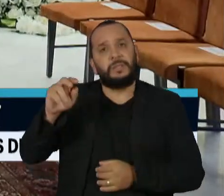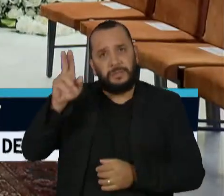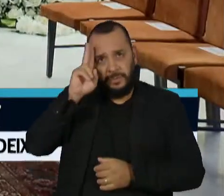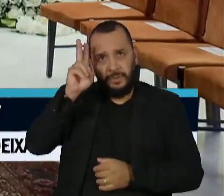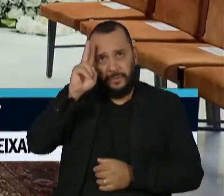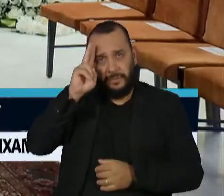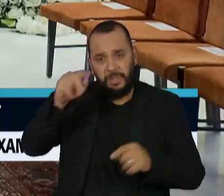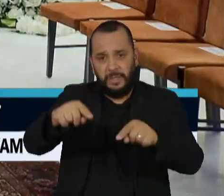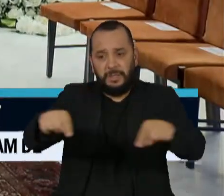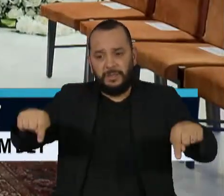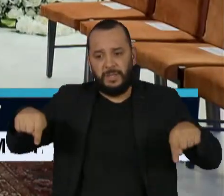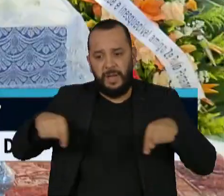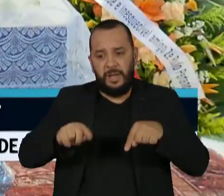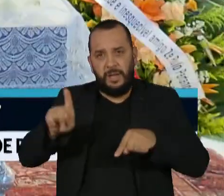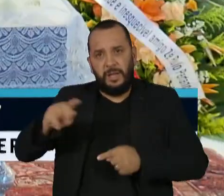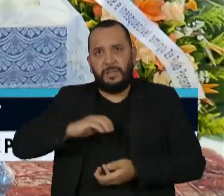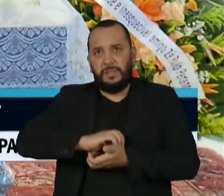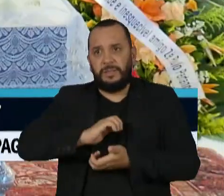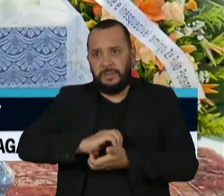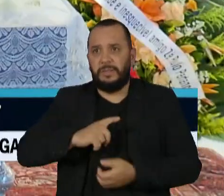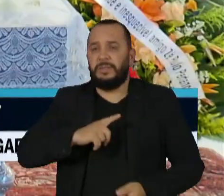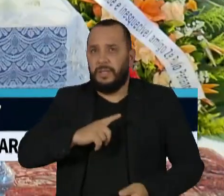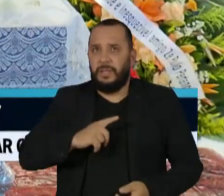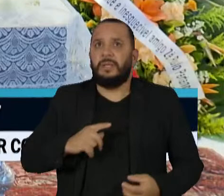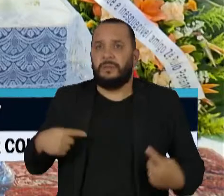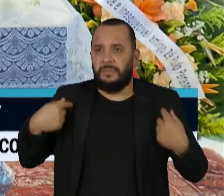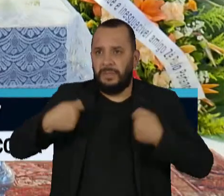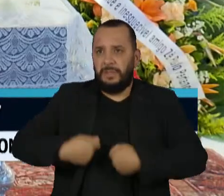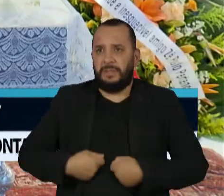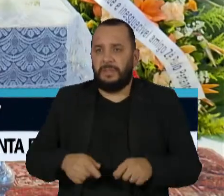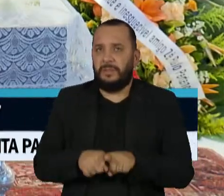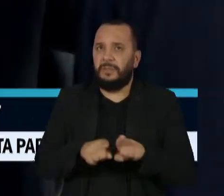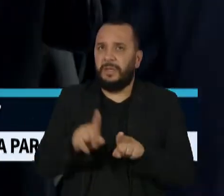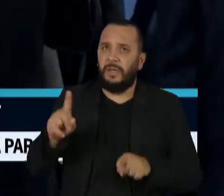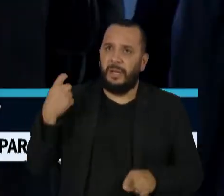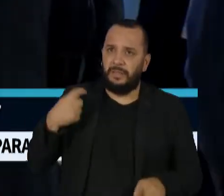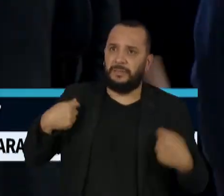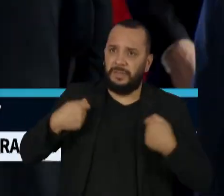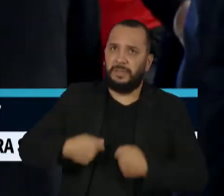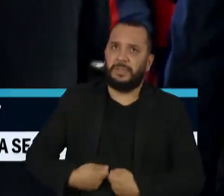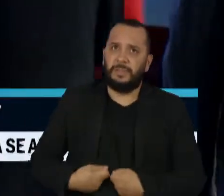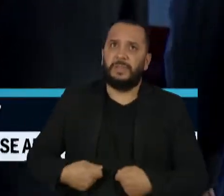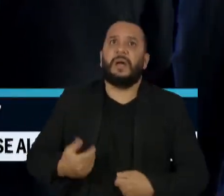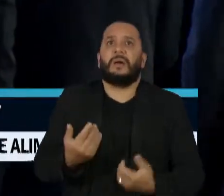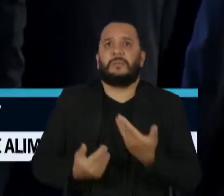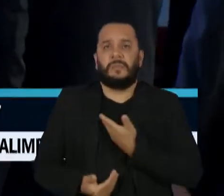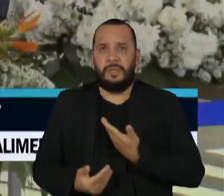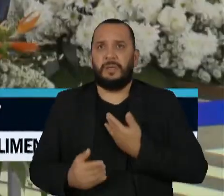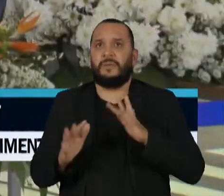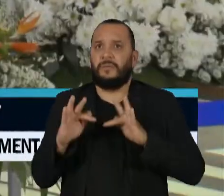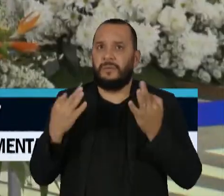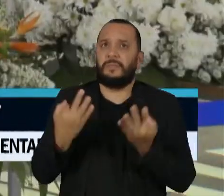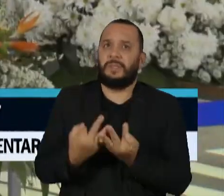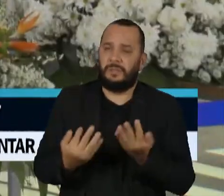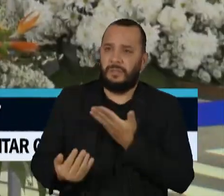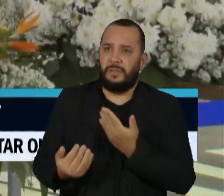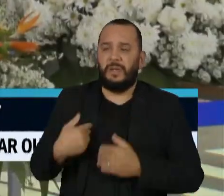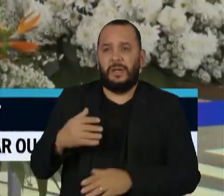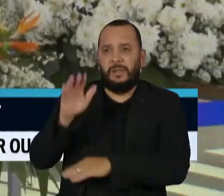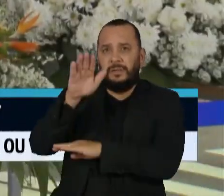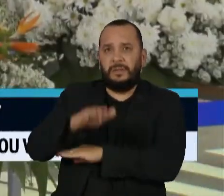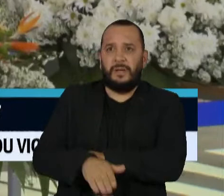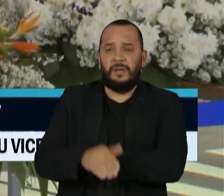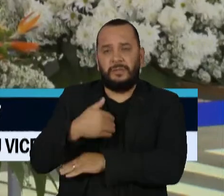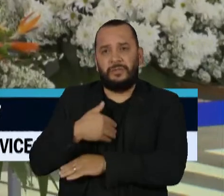salão branco do supremo reuniu atuais ministros e ex-integrantes da corte além de amigos e familiares à tarde